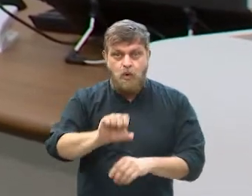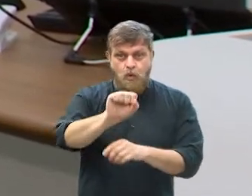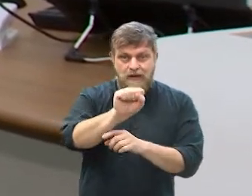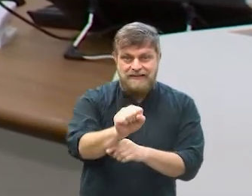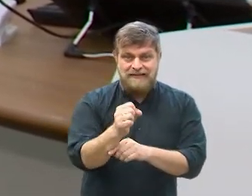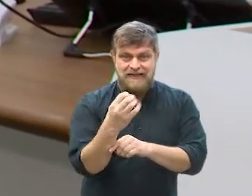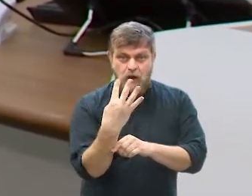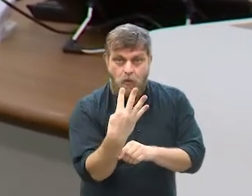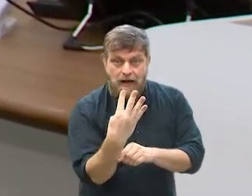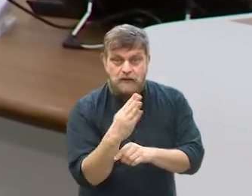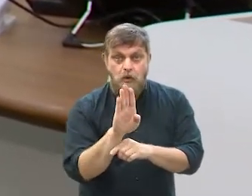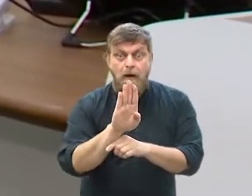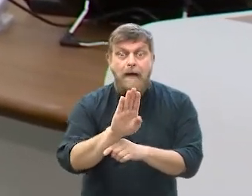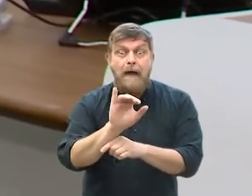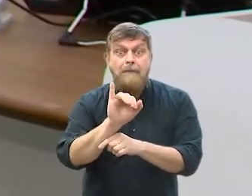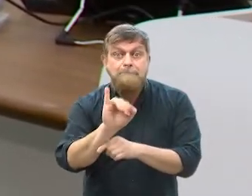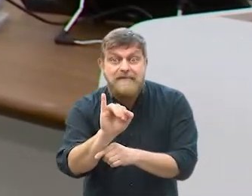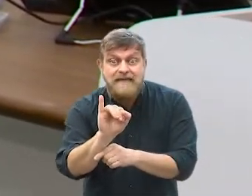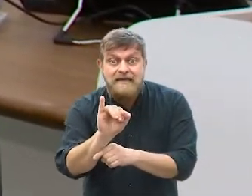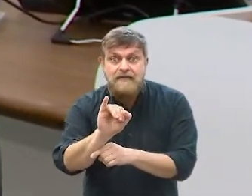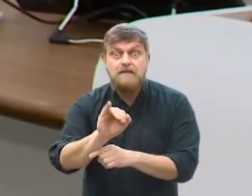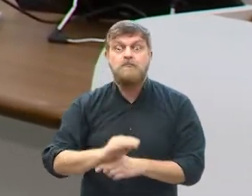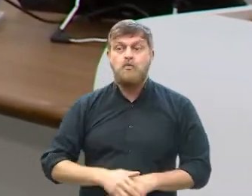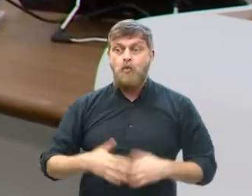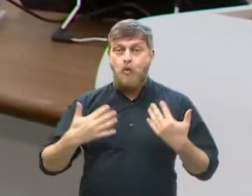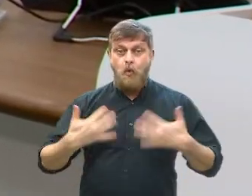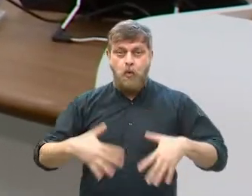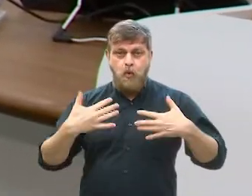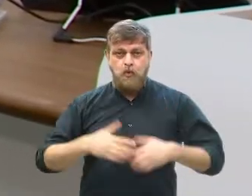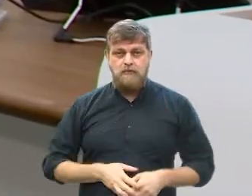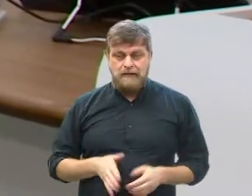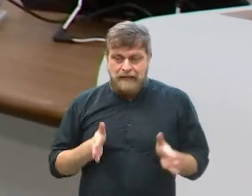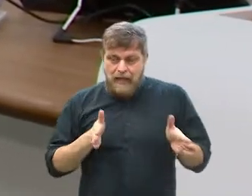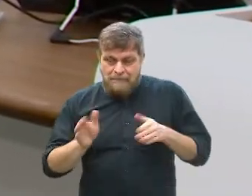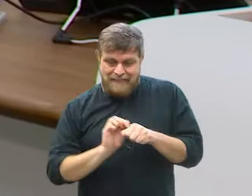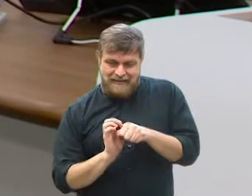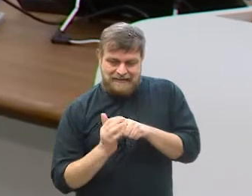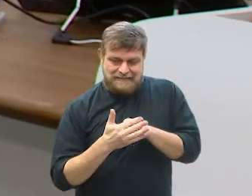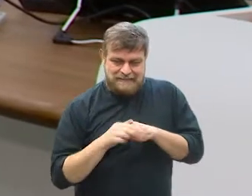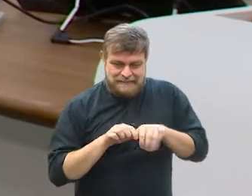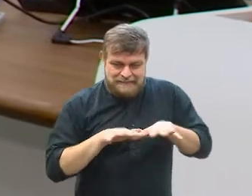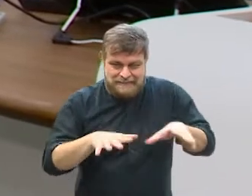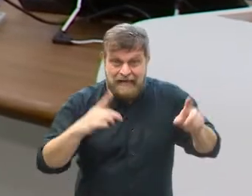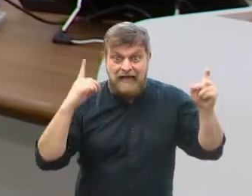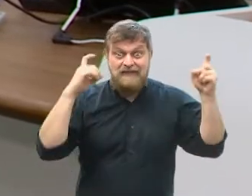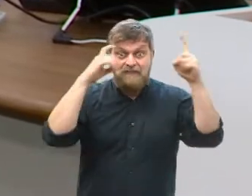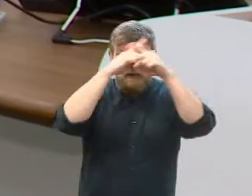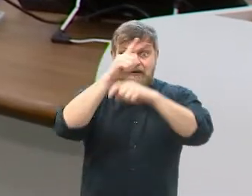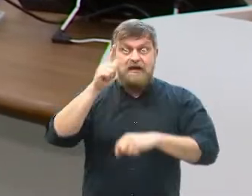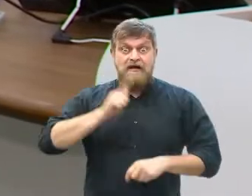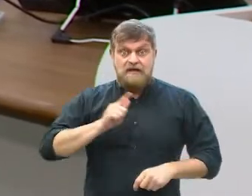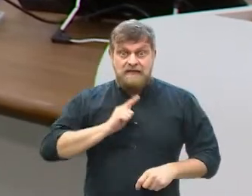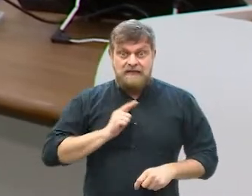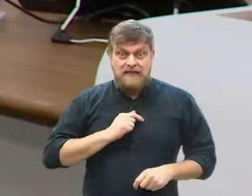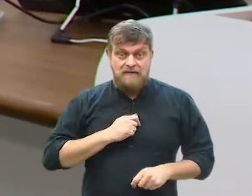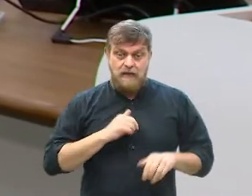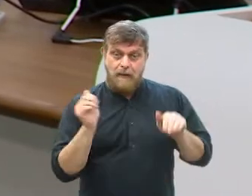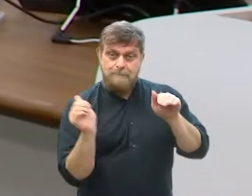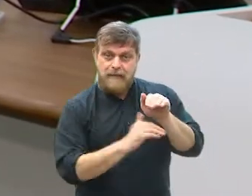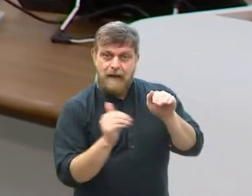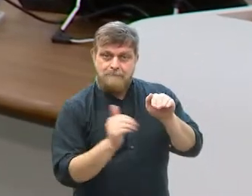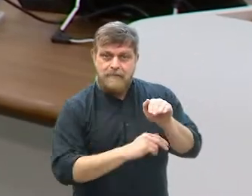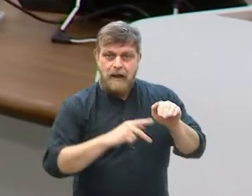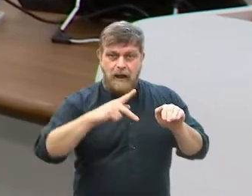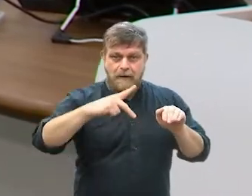84 bilhões. Ou seja, mesmo nessa época toda de dificuldade da pandemia, tivemos aí um incremento na poupança nesses